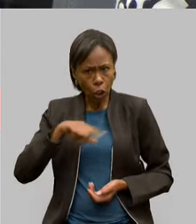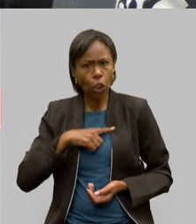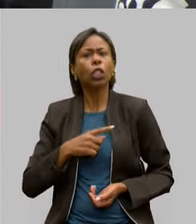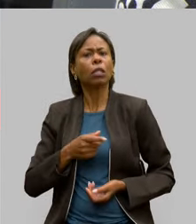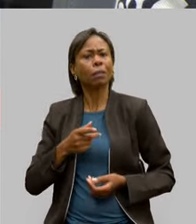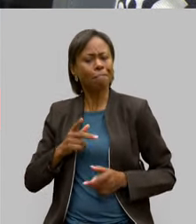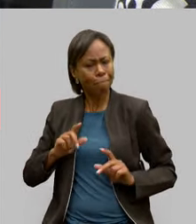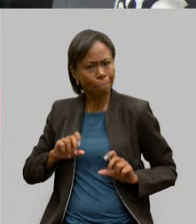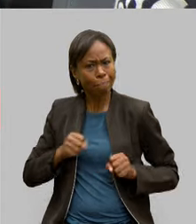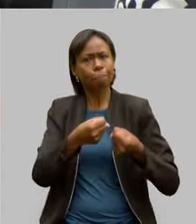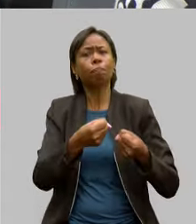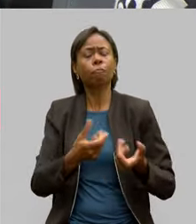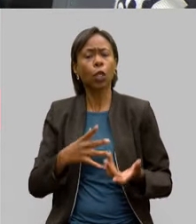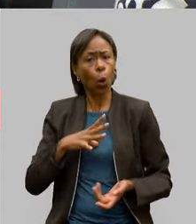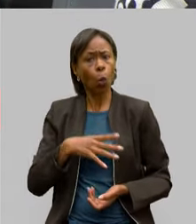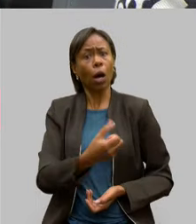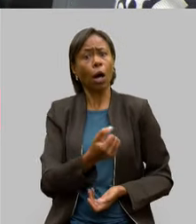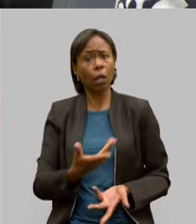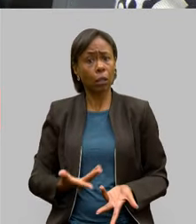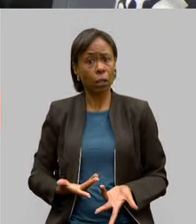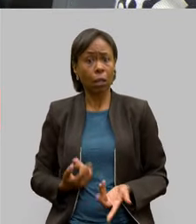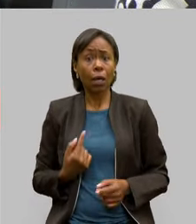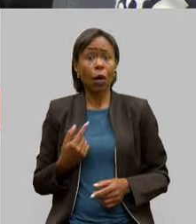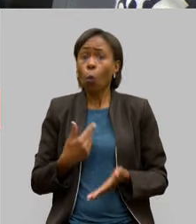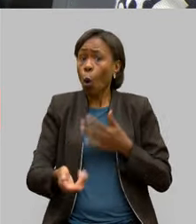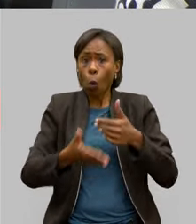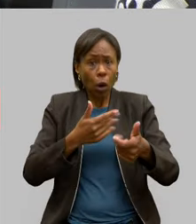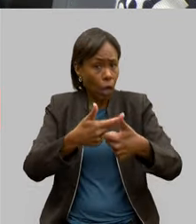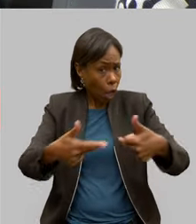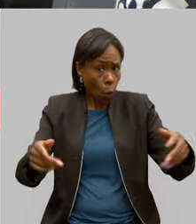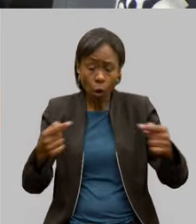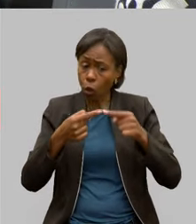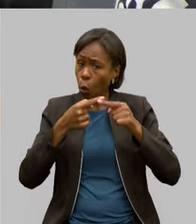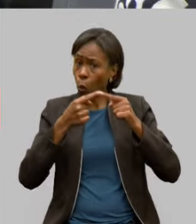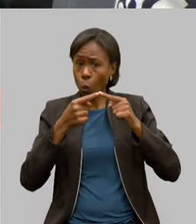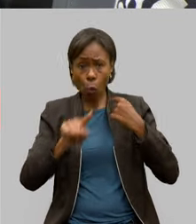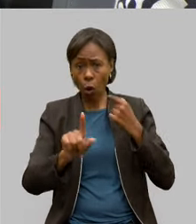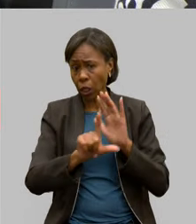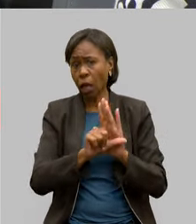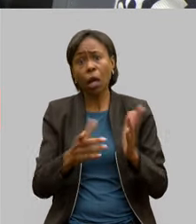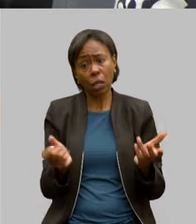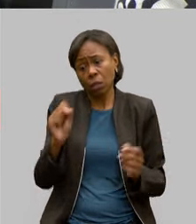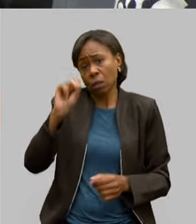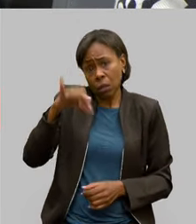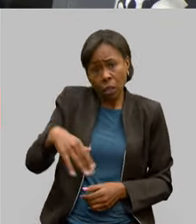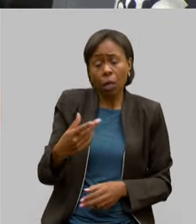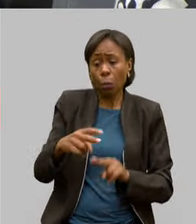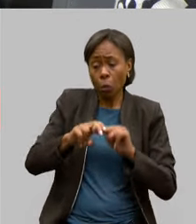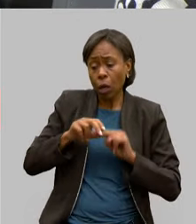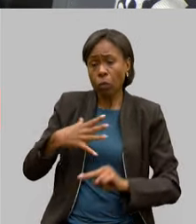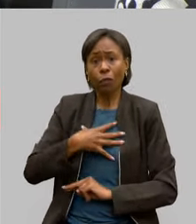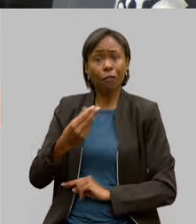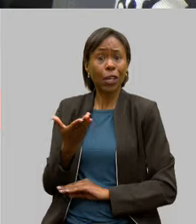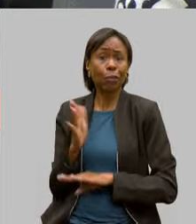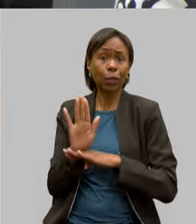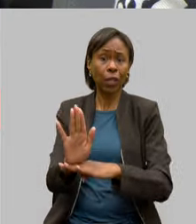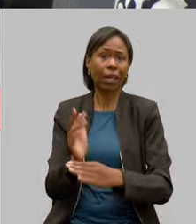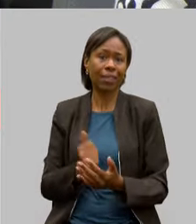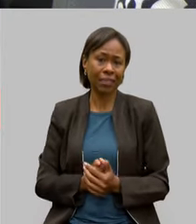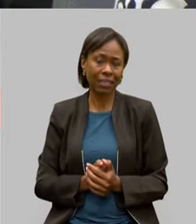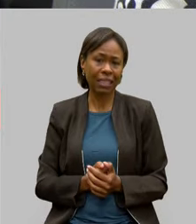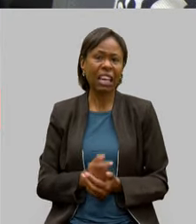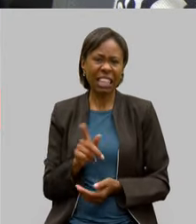eu ouso dizer que a gente comete qualquer ilícito em nome do filho e da filha né se é para chamar de